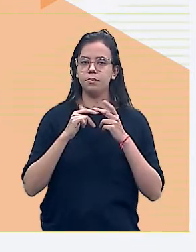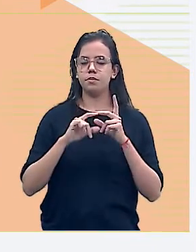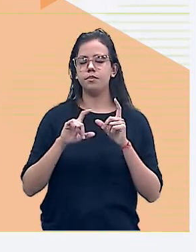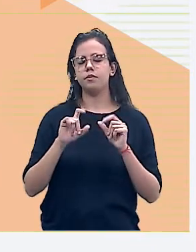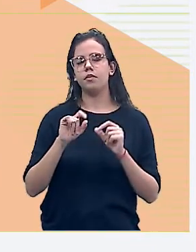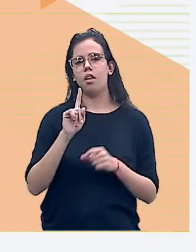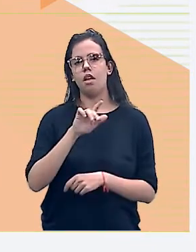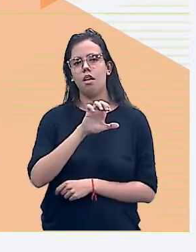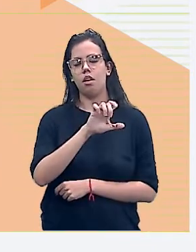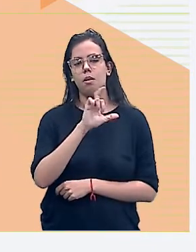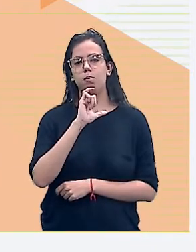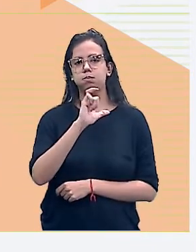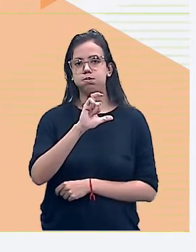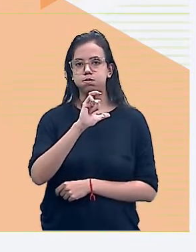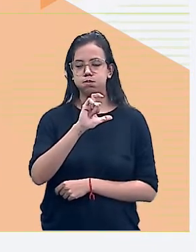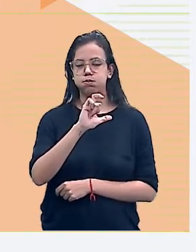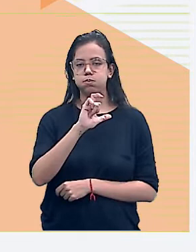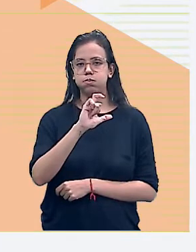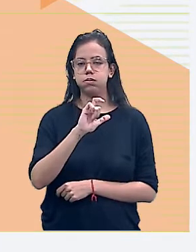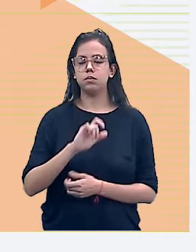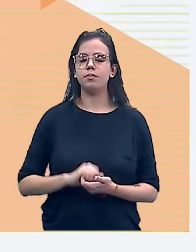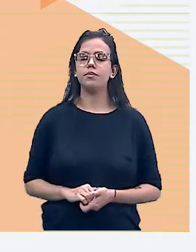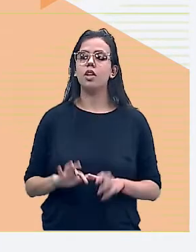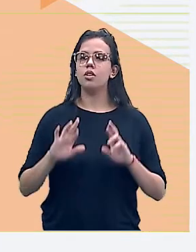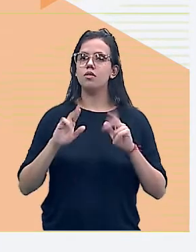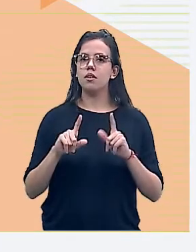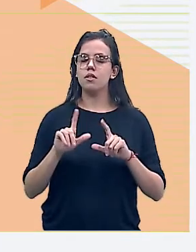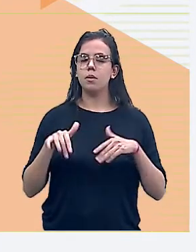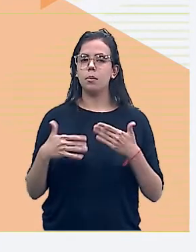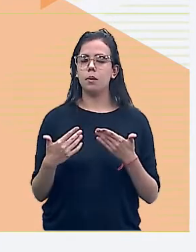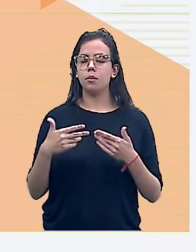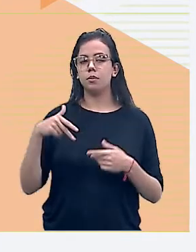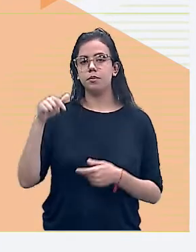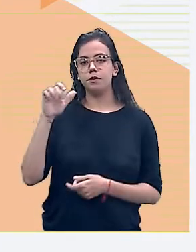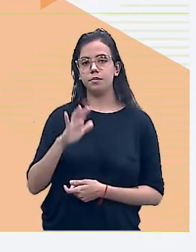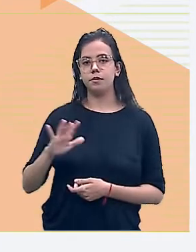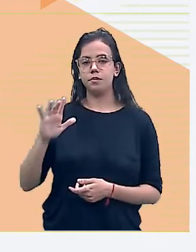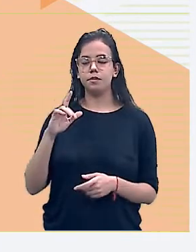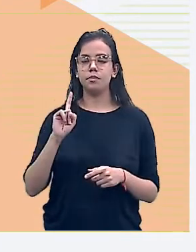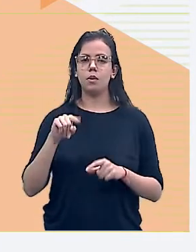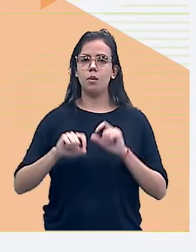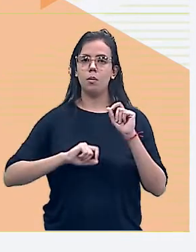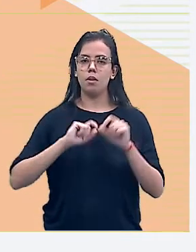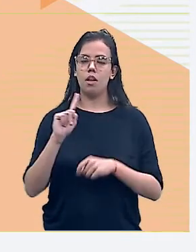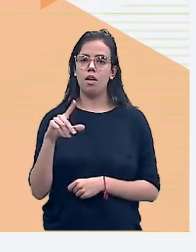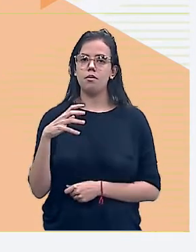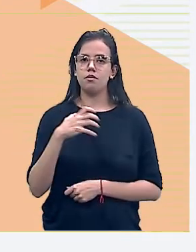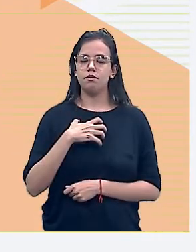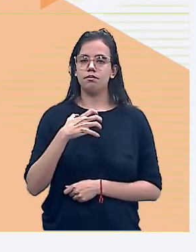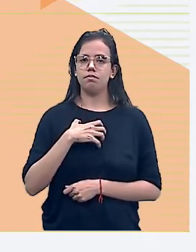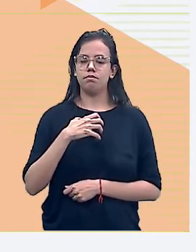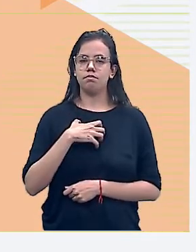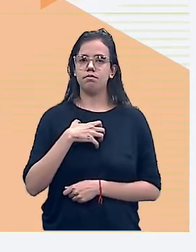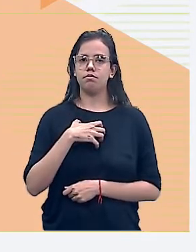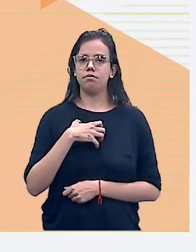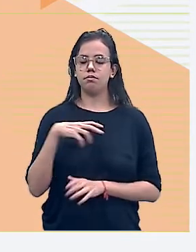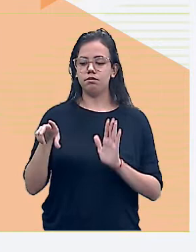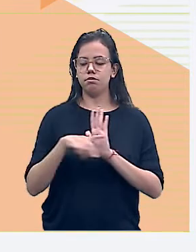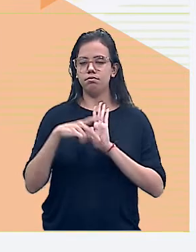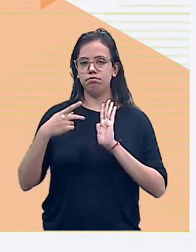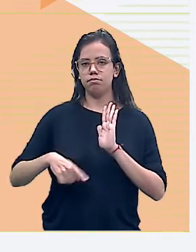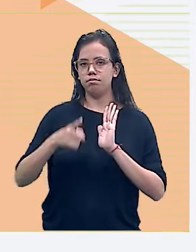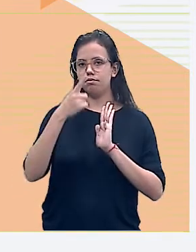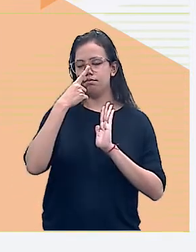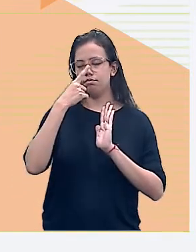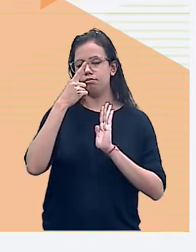estado com e maiúsculo qual a diferença desse estado com e maiúsculo para uma nação o diferencial sentimento de pertencimento que as pessoas